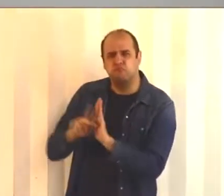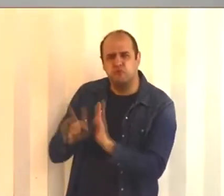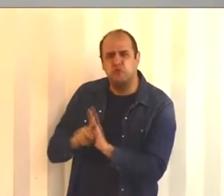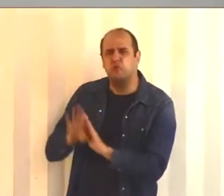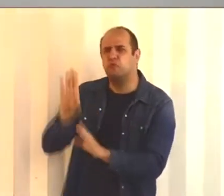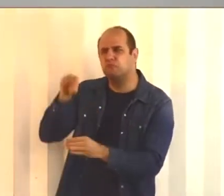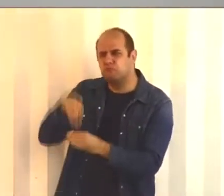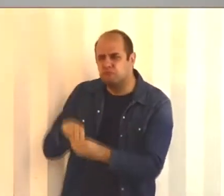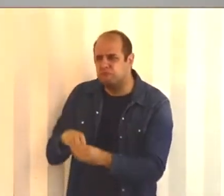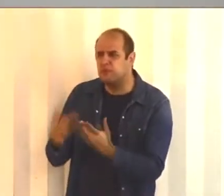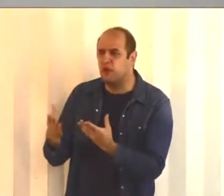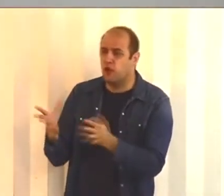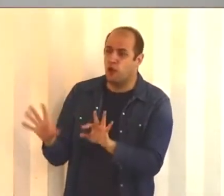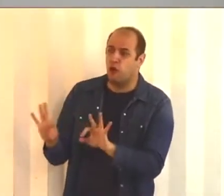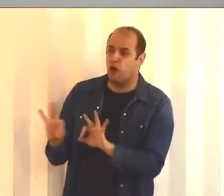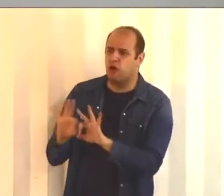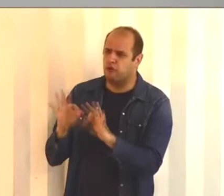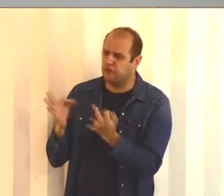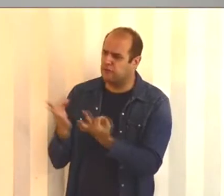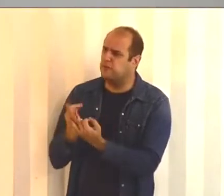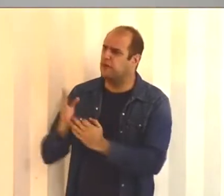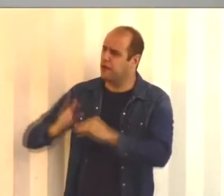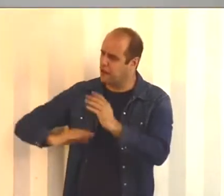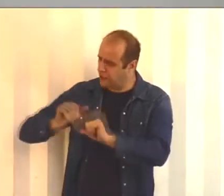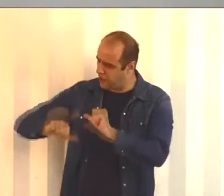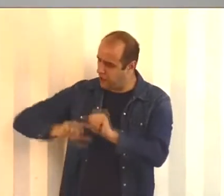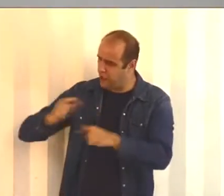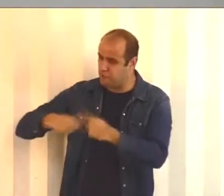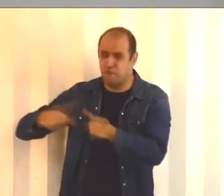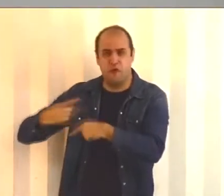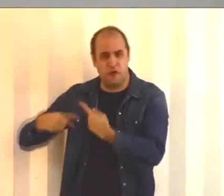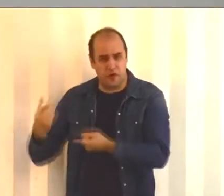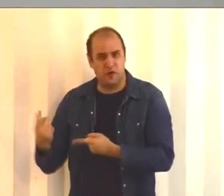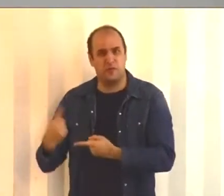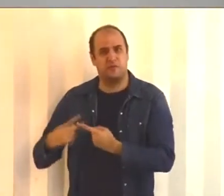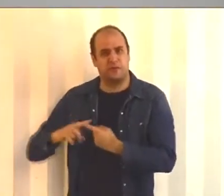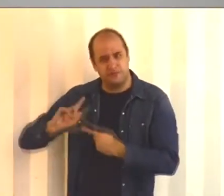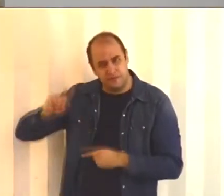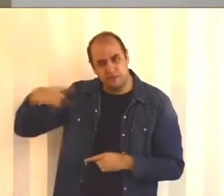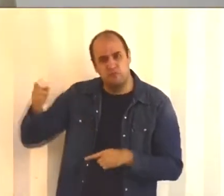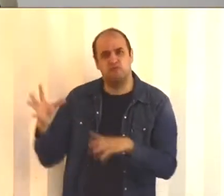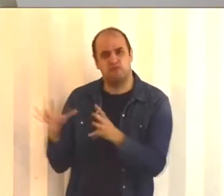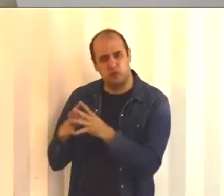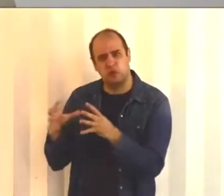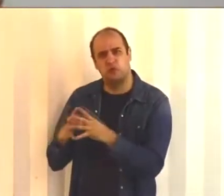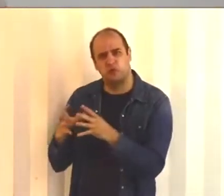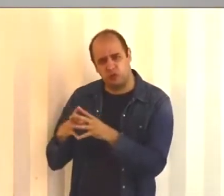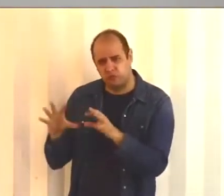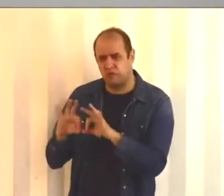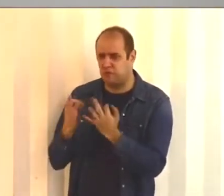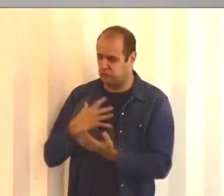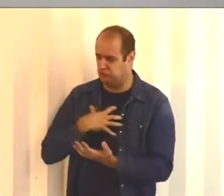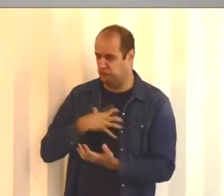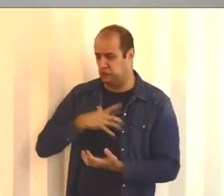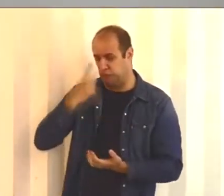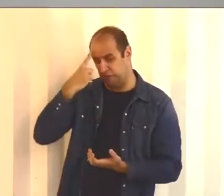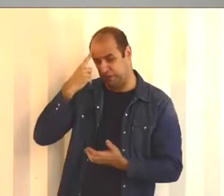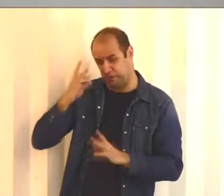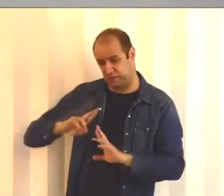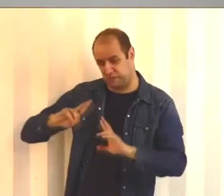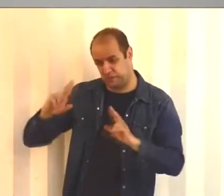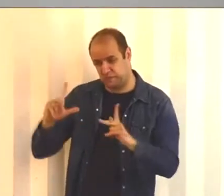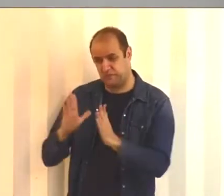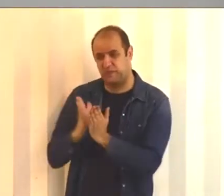que, eu diria até as famílias reformadas, porque depois do século XVI nós temos uma forma de pensar, uma